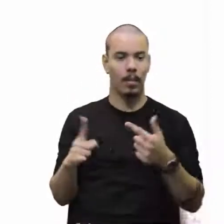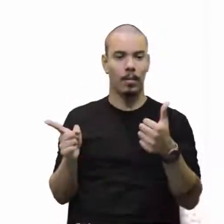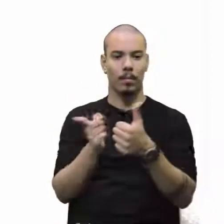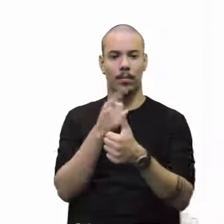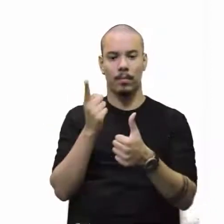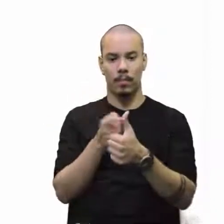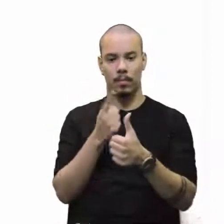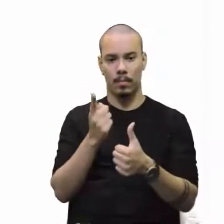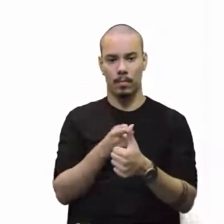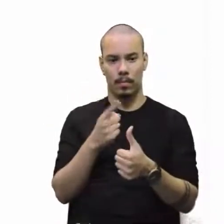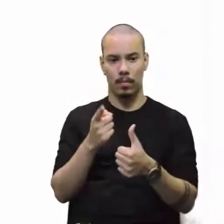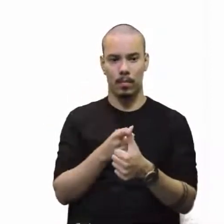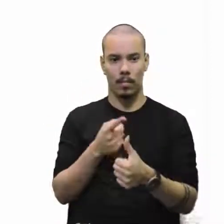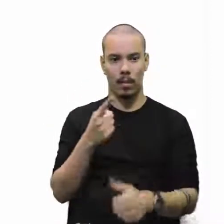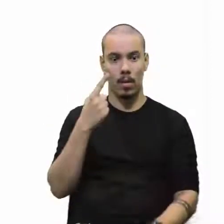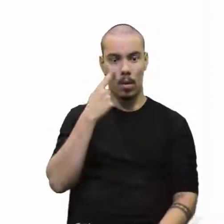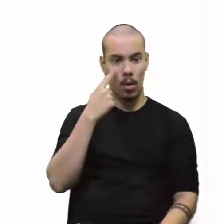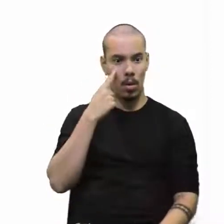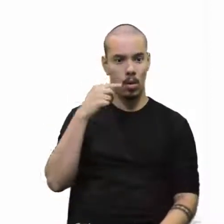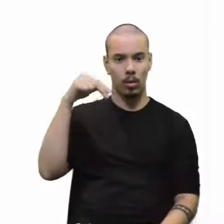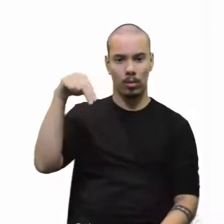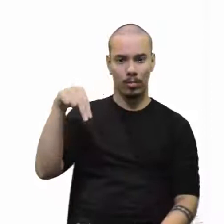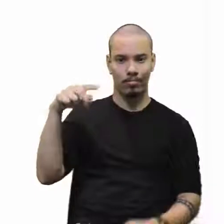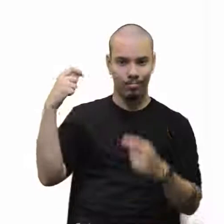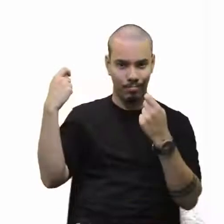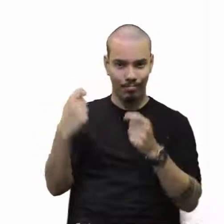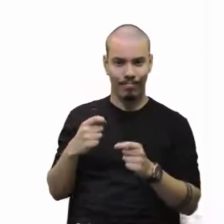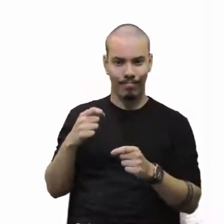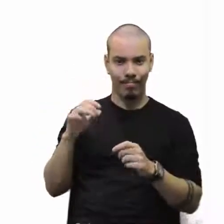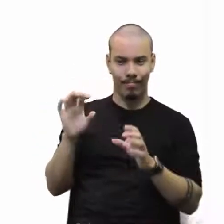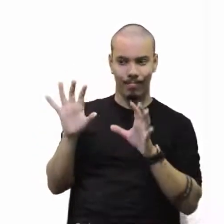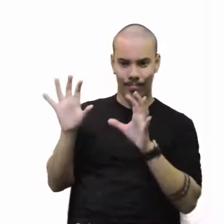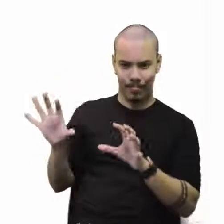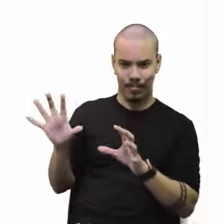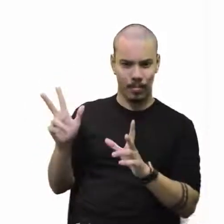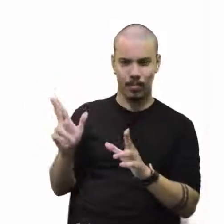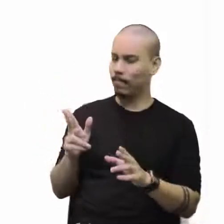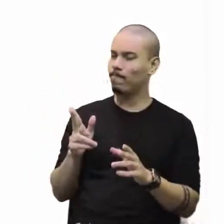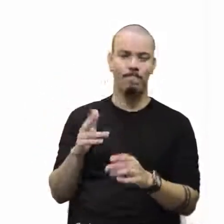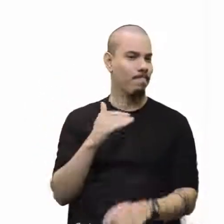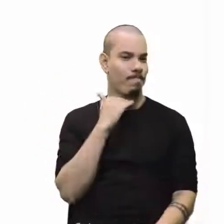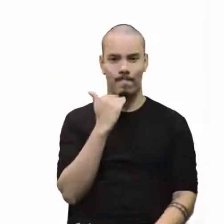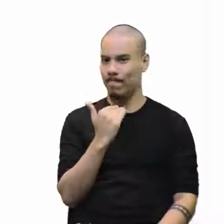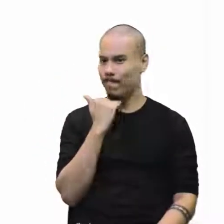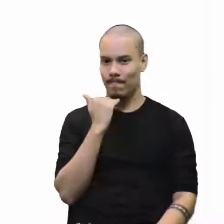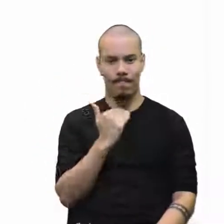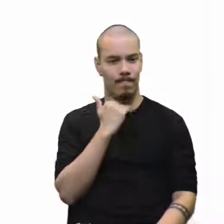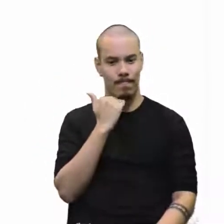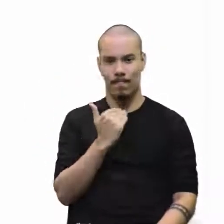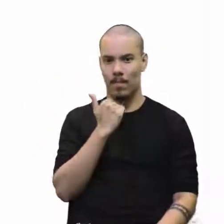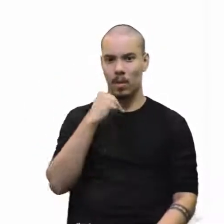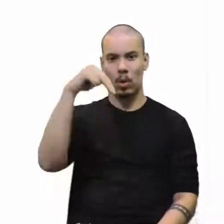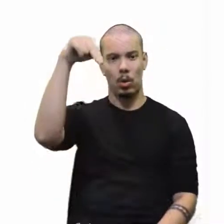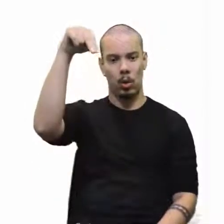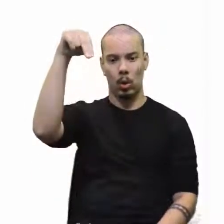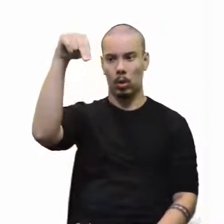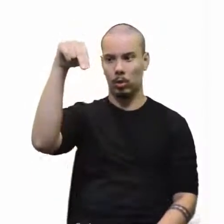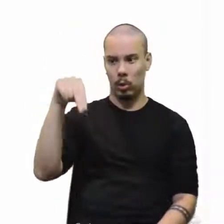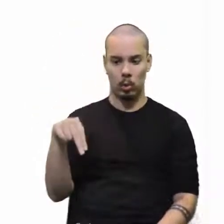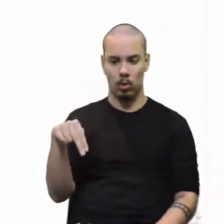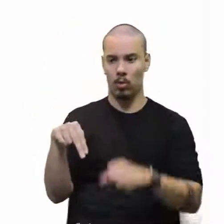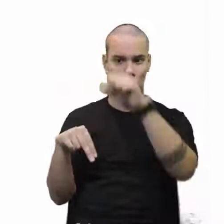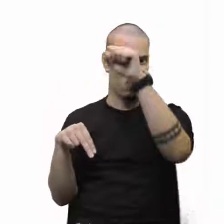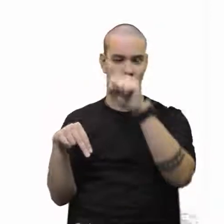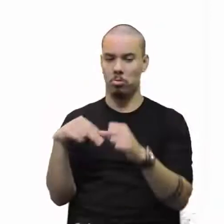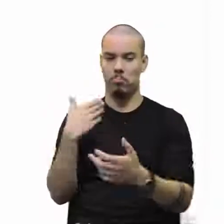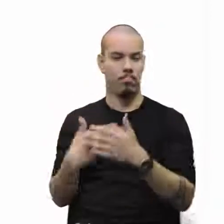polo norte do ímã deve ficar necessariamente na parte superior. Não tem nada a ver, tá em cima ou embaixo. Ele vai